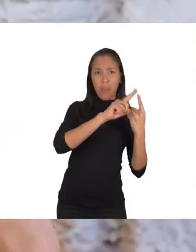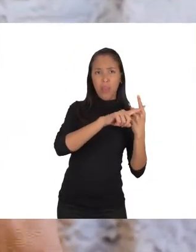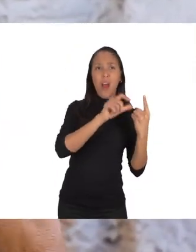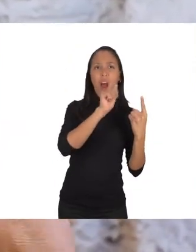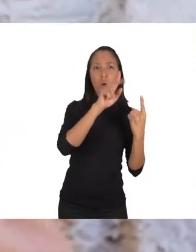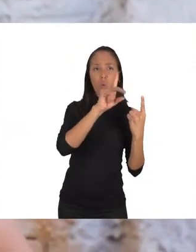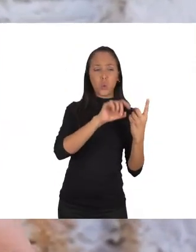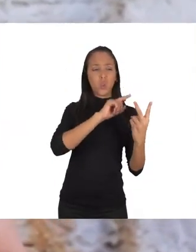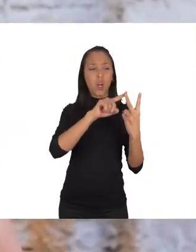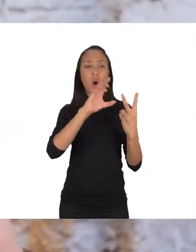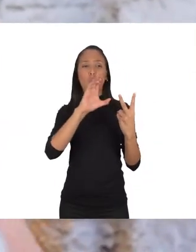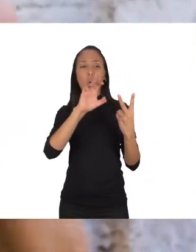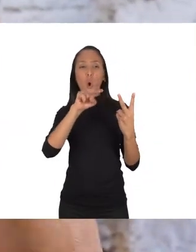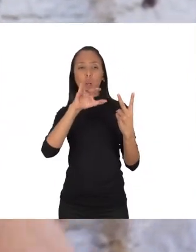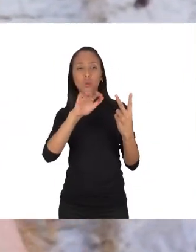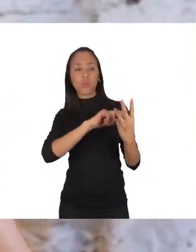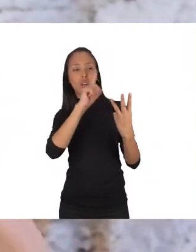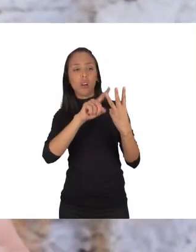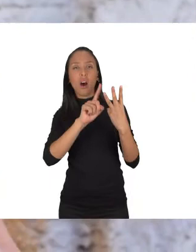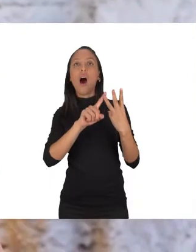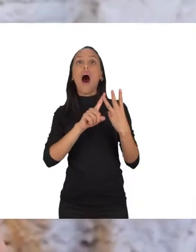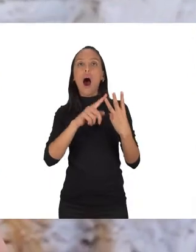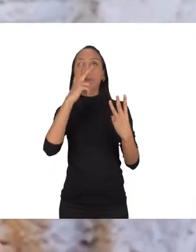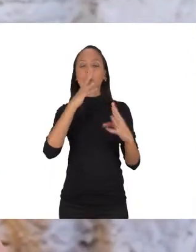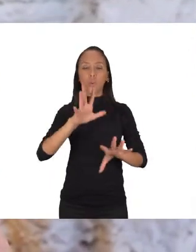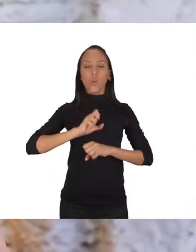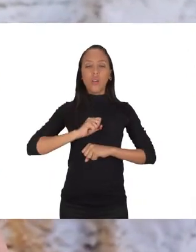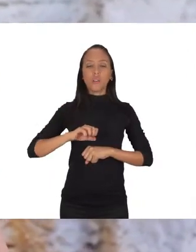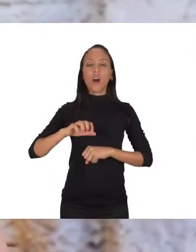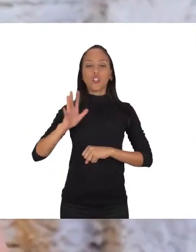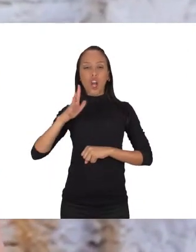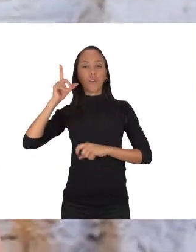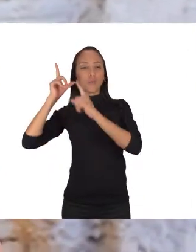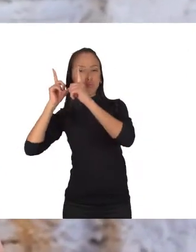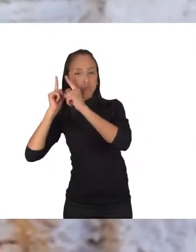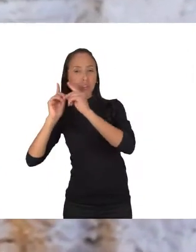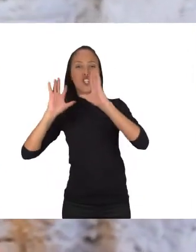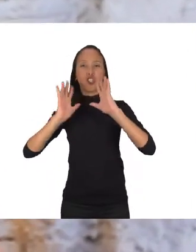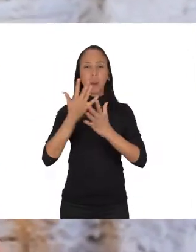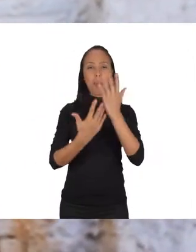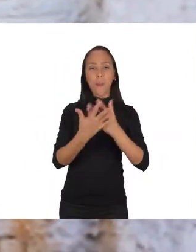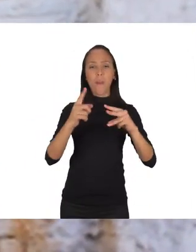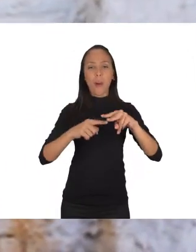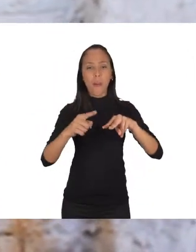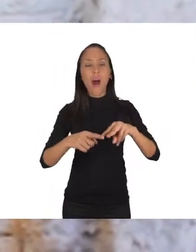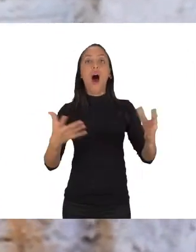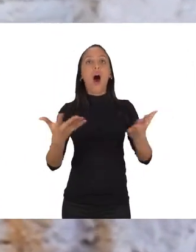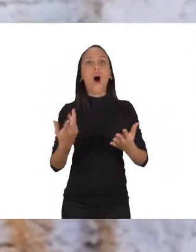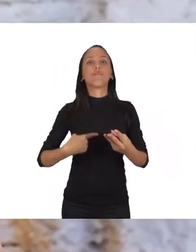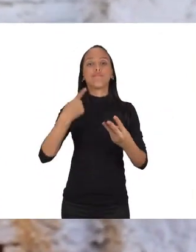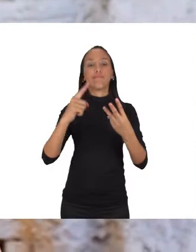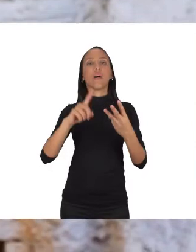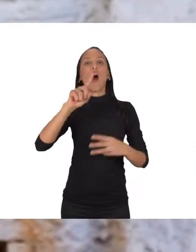ter a depressão. Ele vai entrar no sistema nervoso. E aí ele vai entrar em depressão. E ele vai tentar o suicídio. Isso é